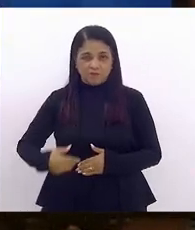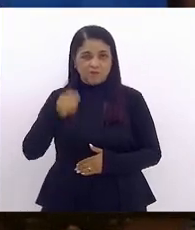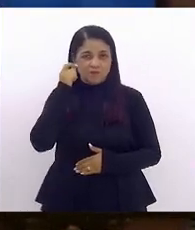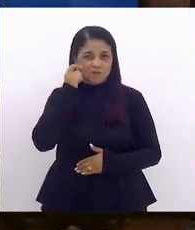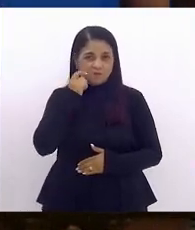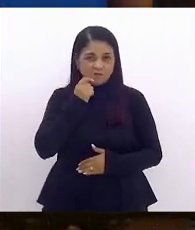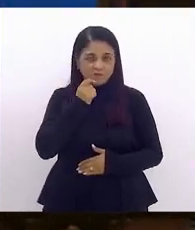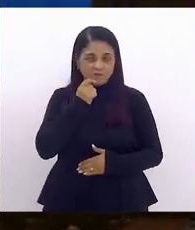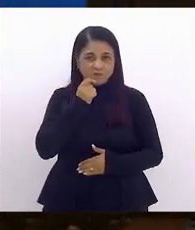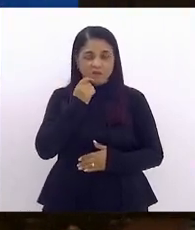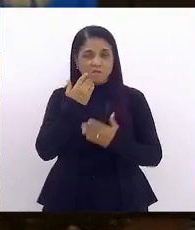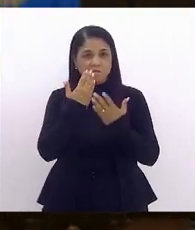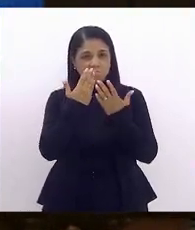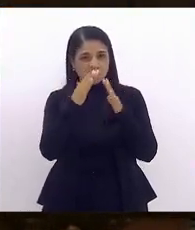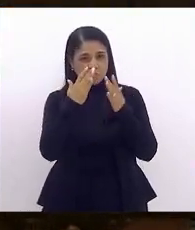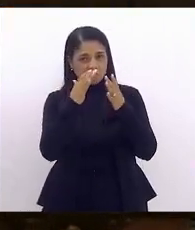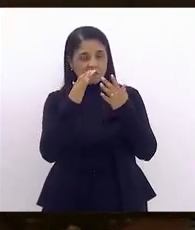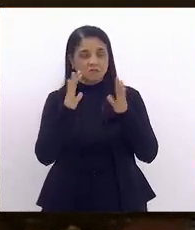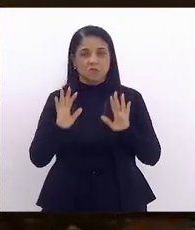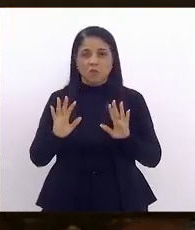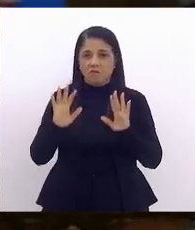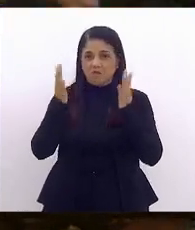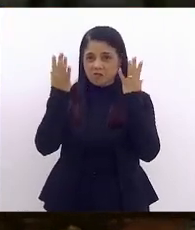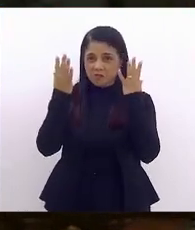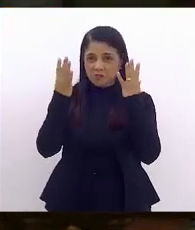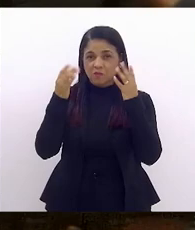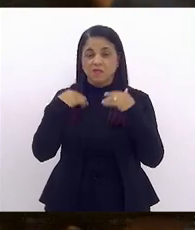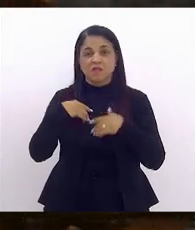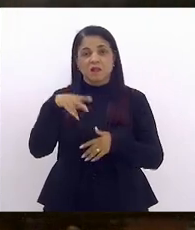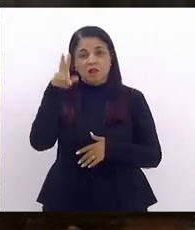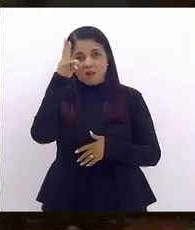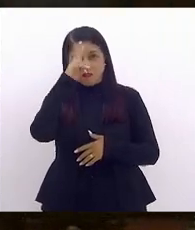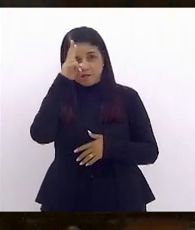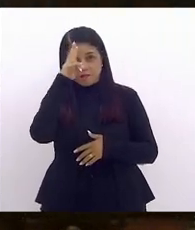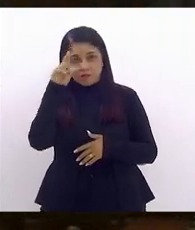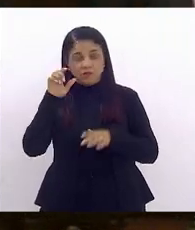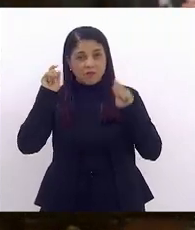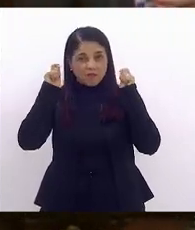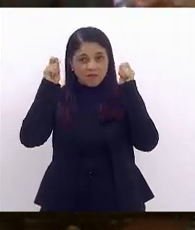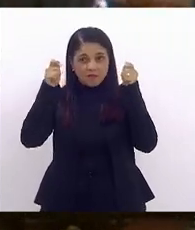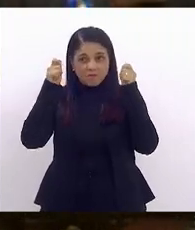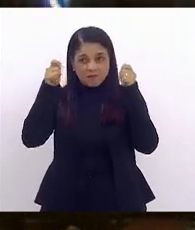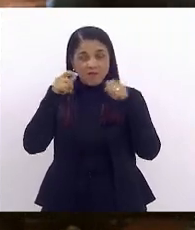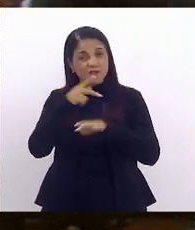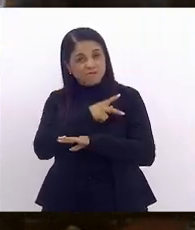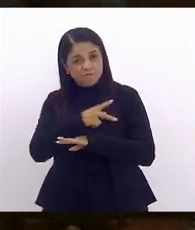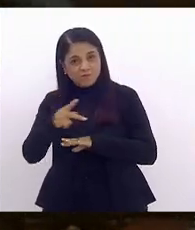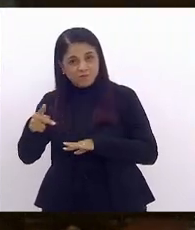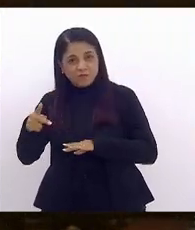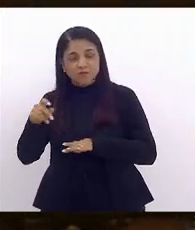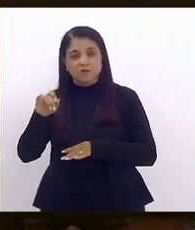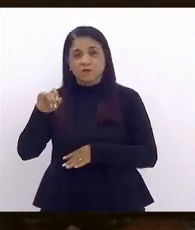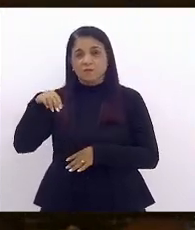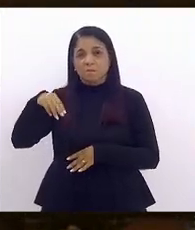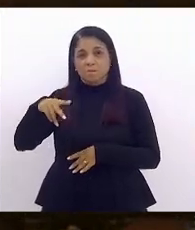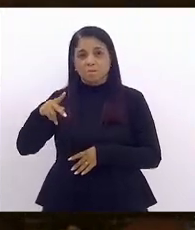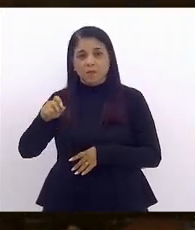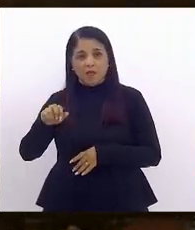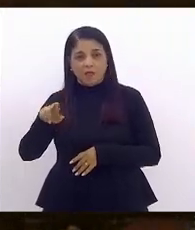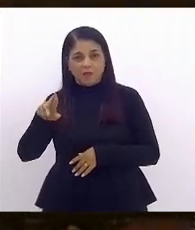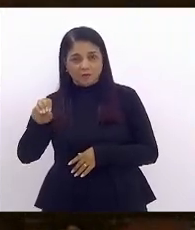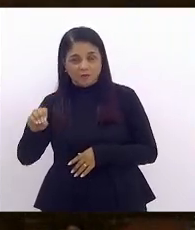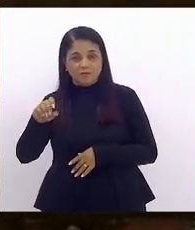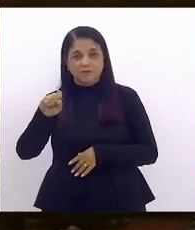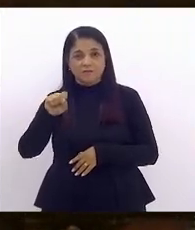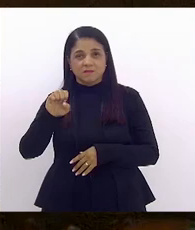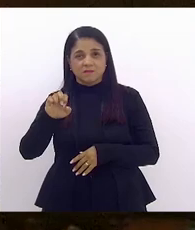parabenizando esse belo evento e lembrando que ele na campanha foi lá, na nosso Império Serrano, e que a